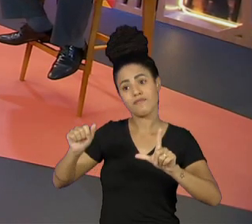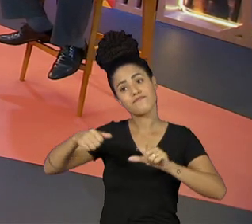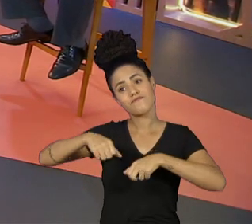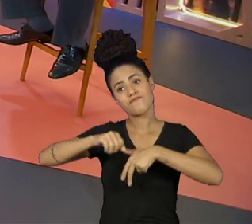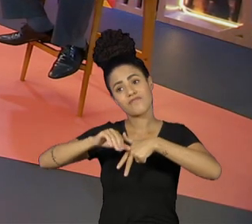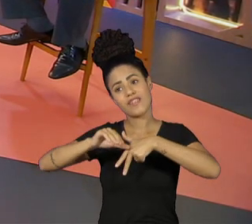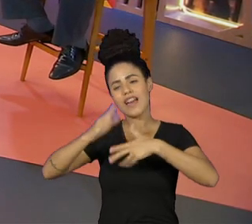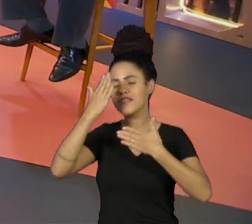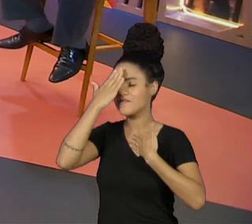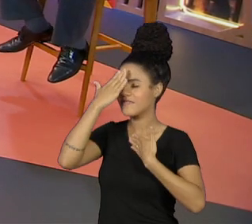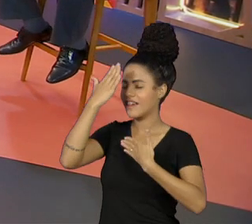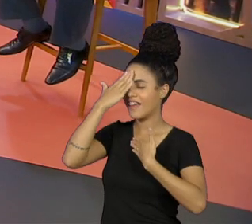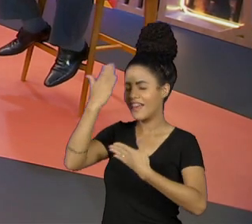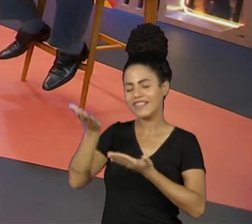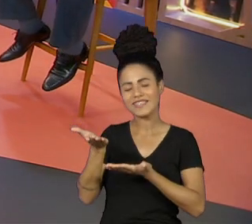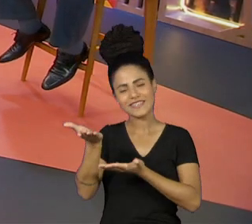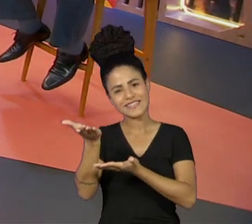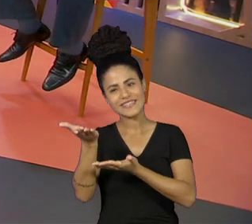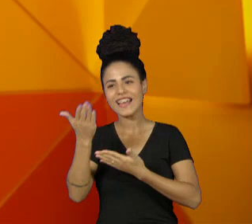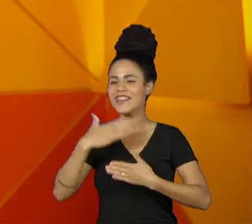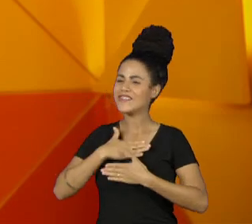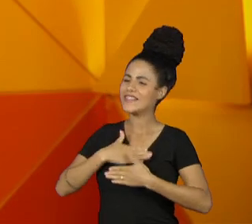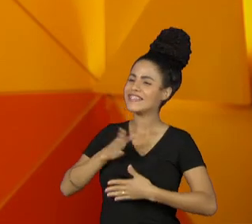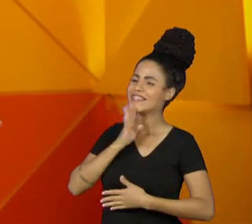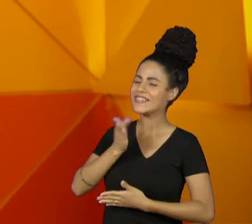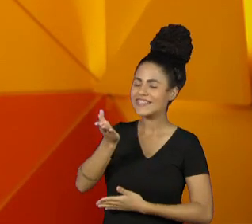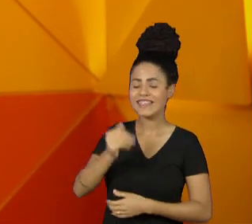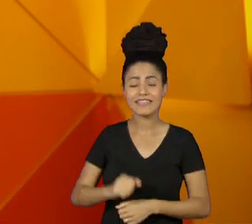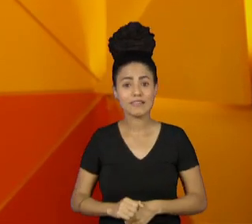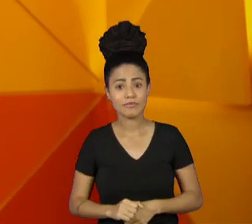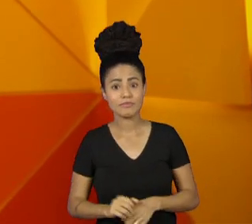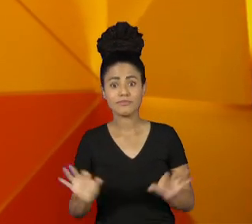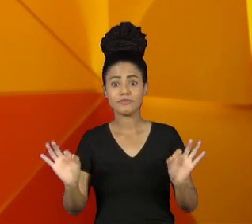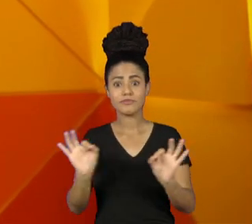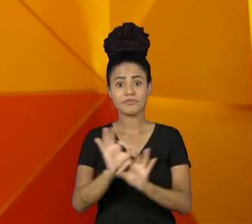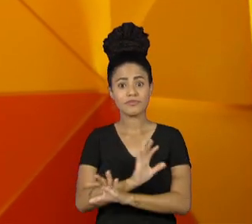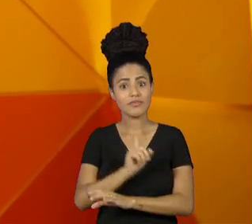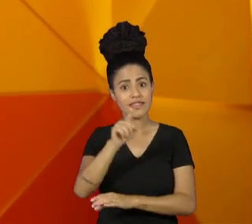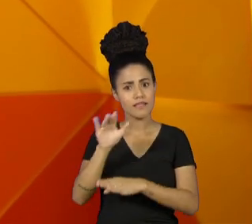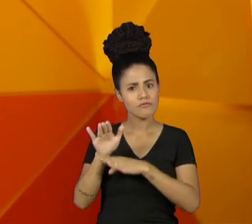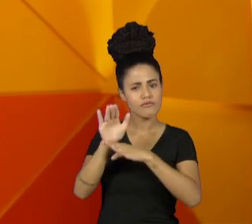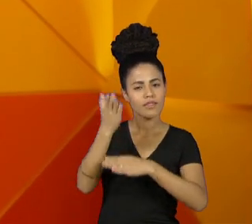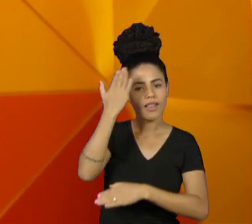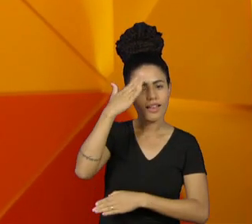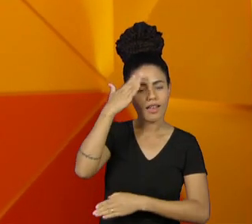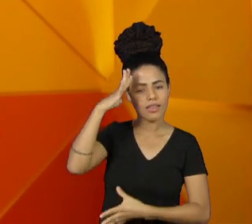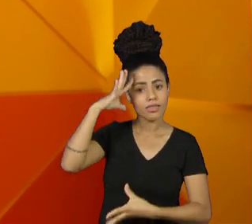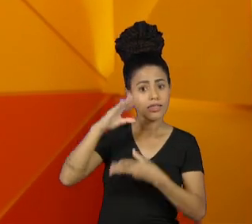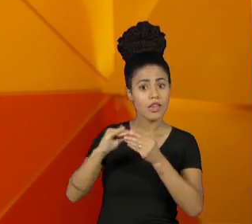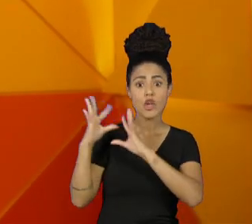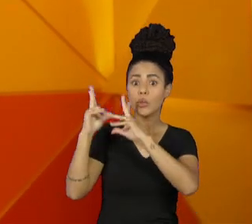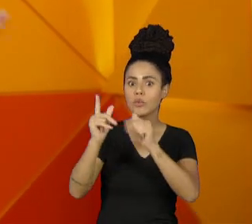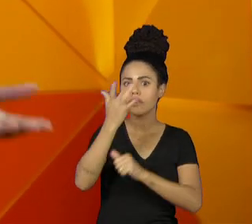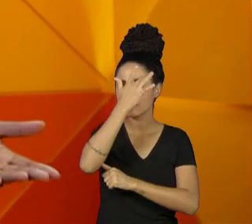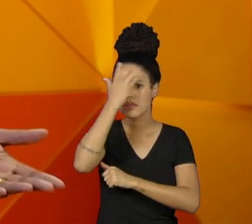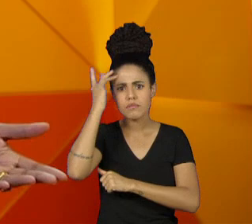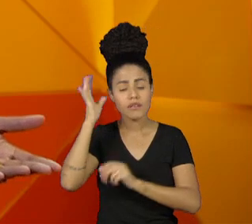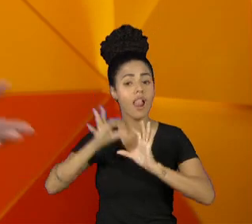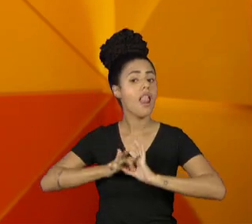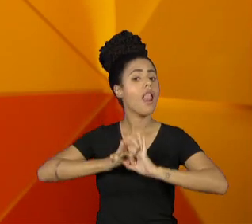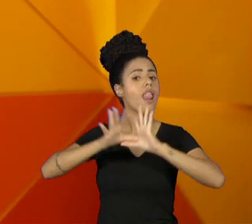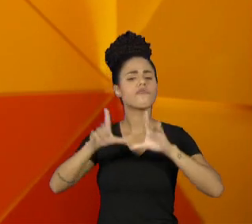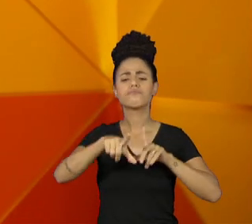maestro. Obrigado, Toró. Prazer em conhecê-lo. E eu espero que o programa tenha ajudado a mostrar que todo mundo pode curtir qualquer tipo de